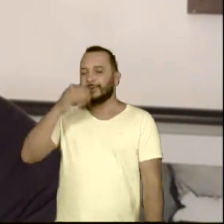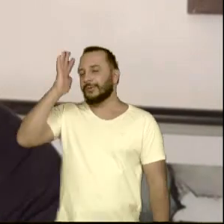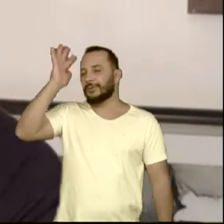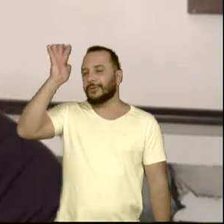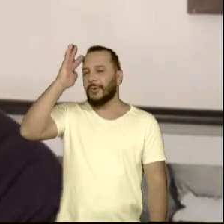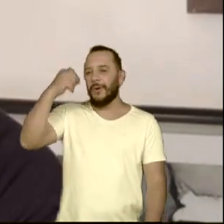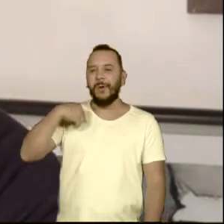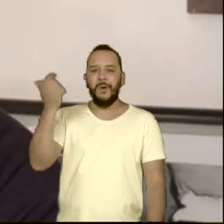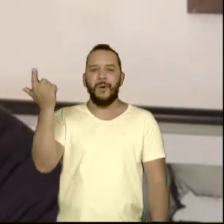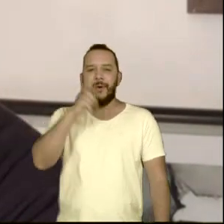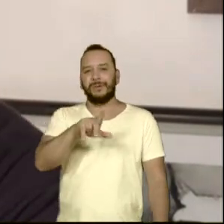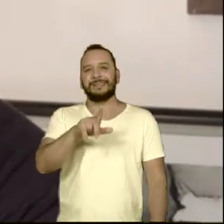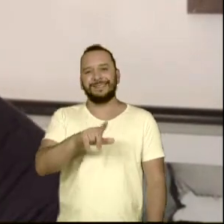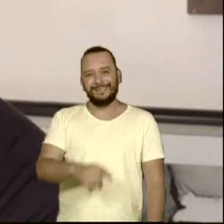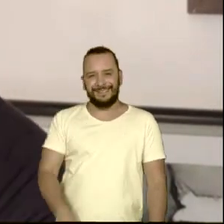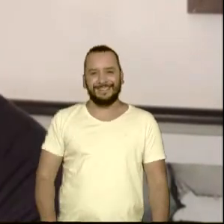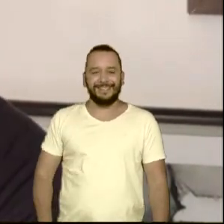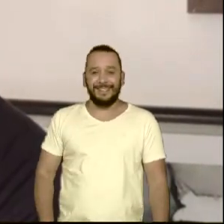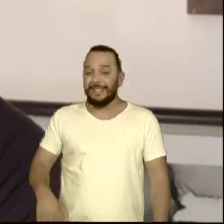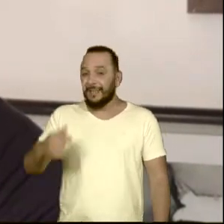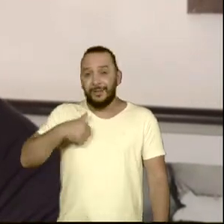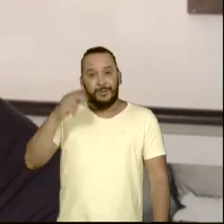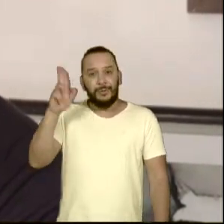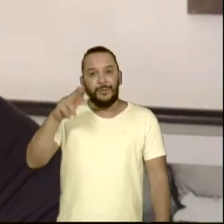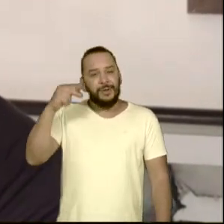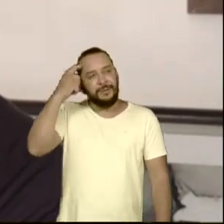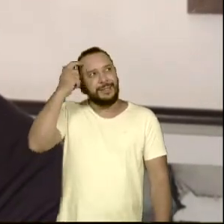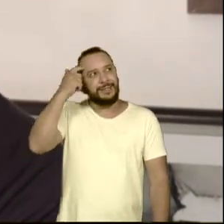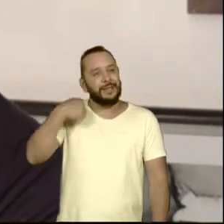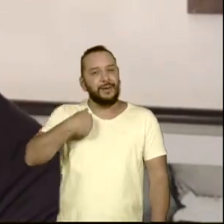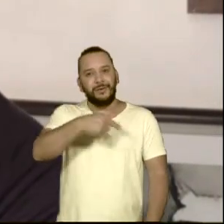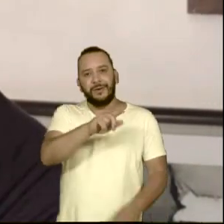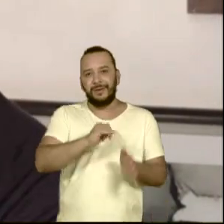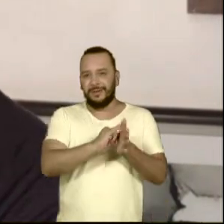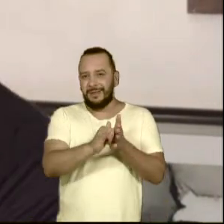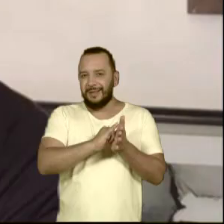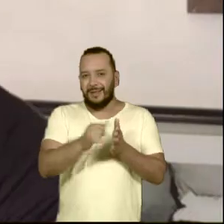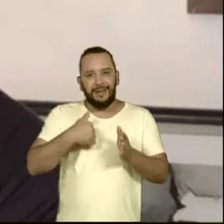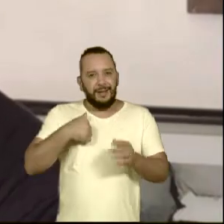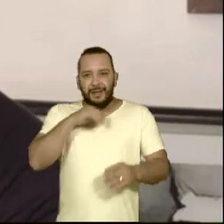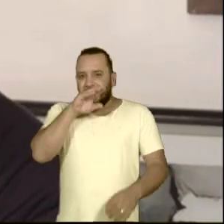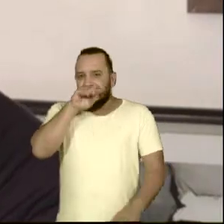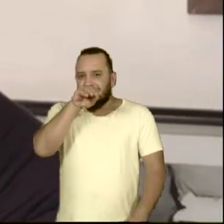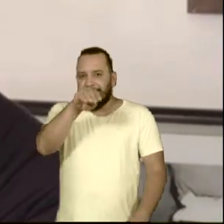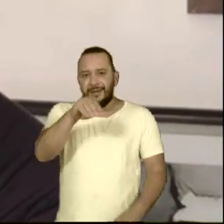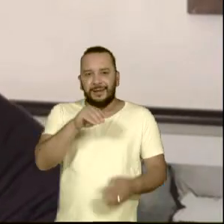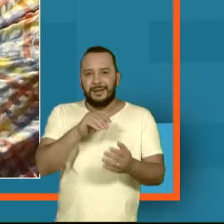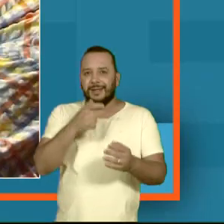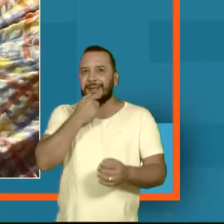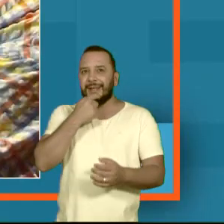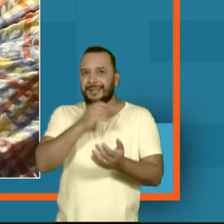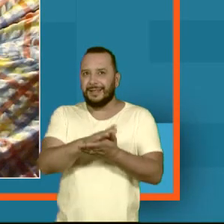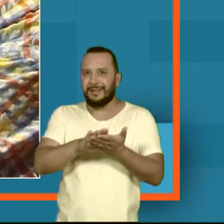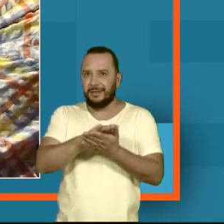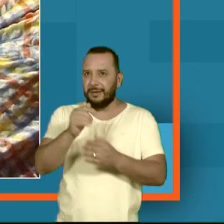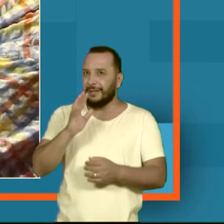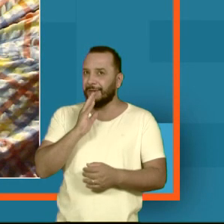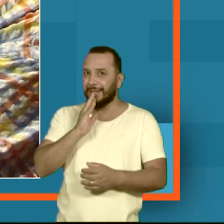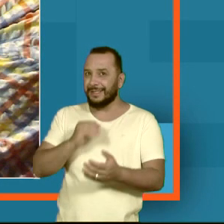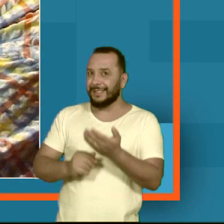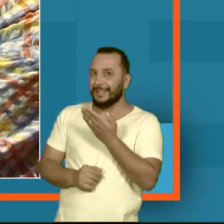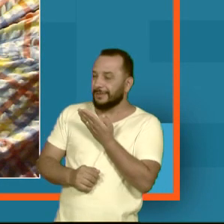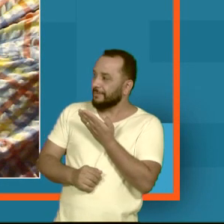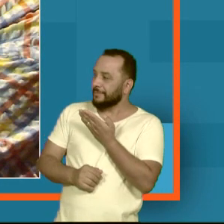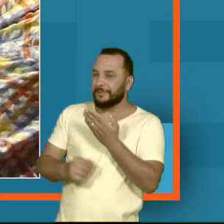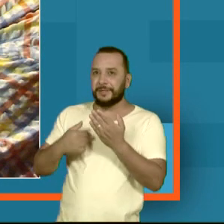eu nunca sonhei. Eu não pensava em ir para Nova York, falava inglês, e muito menos conhecer os caras e ser